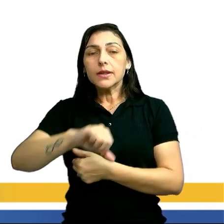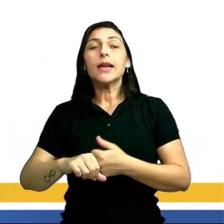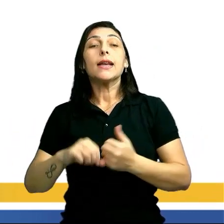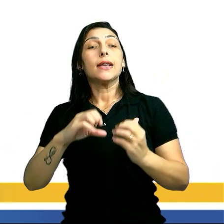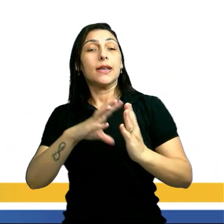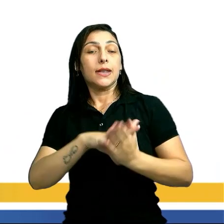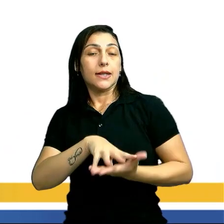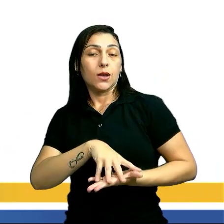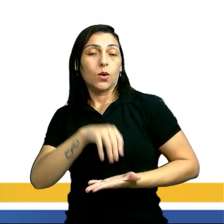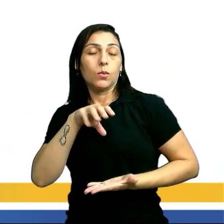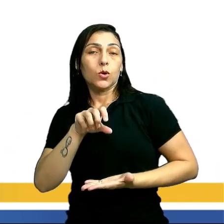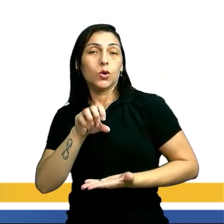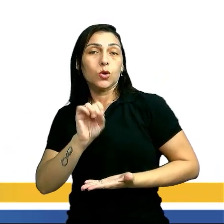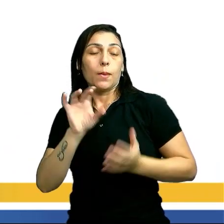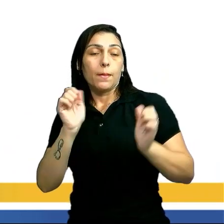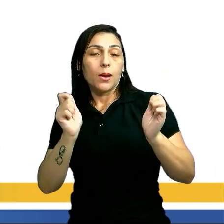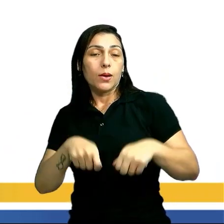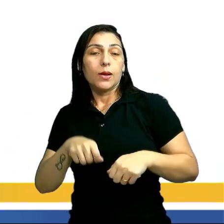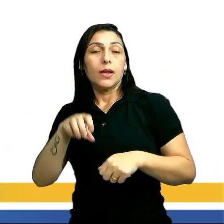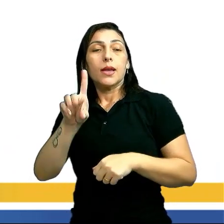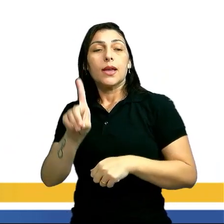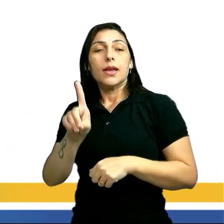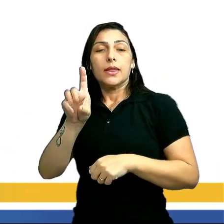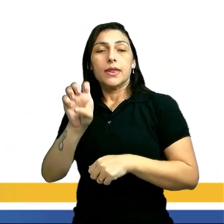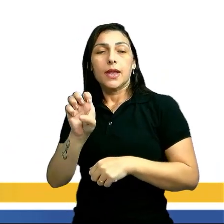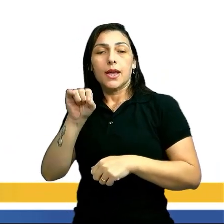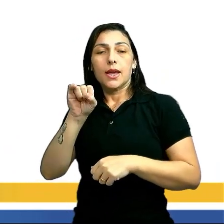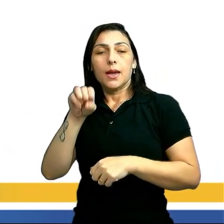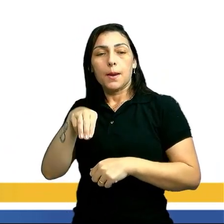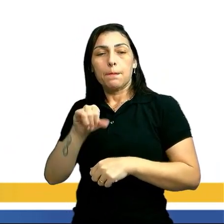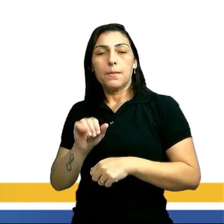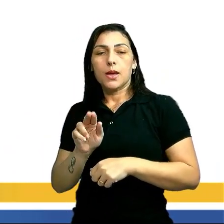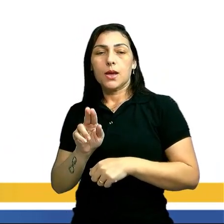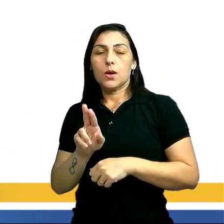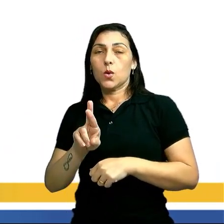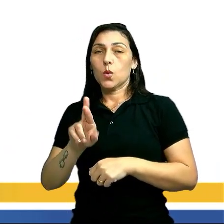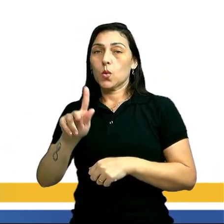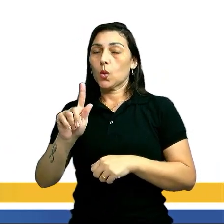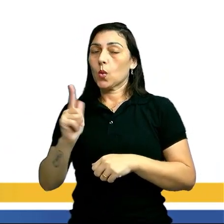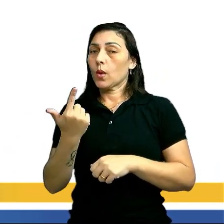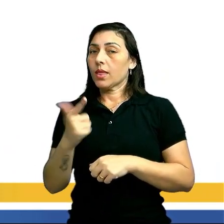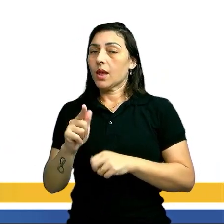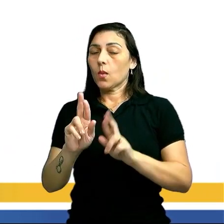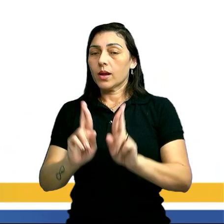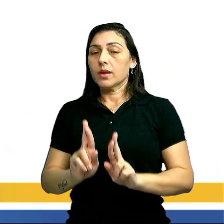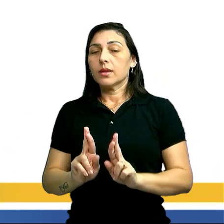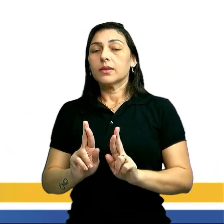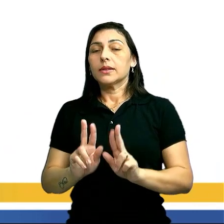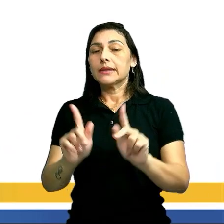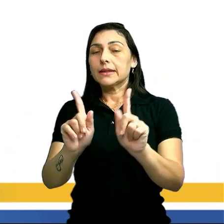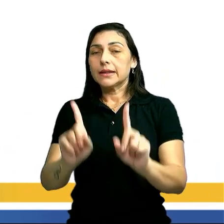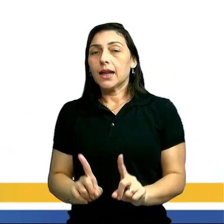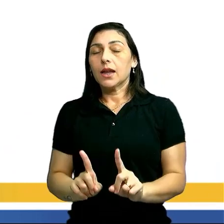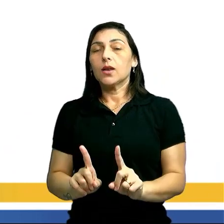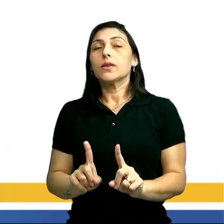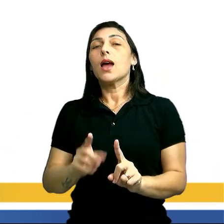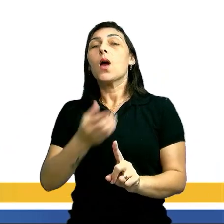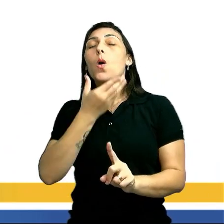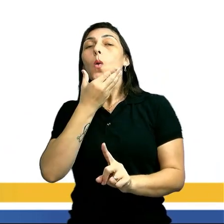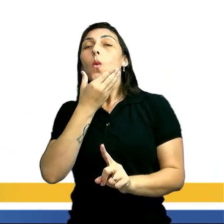cópia só é permitida pelo demiurgo. O demiurgo não é nem um deus e nem é um anjo. Ele é uma espécie de